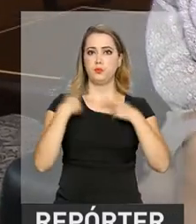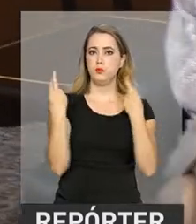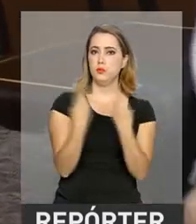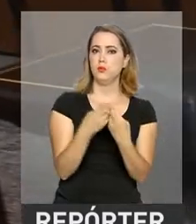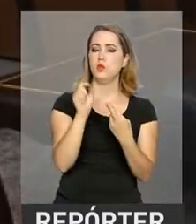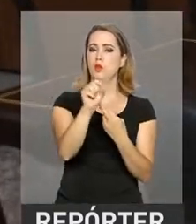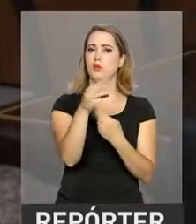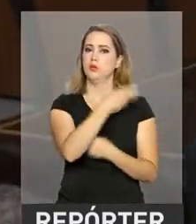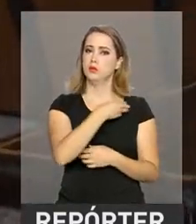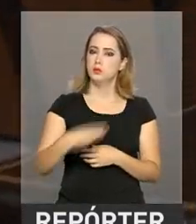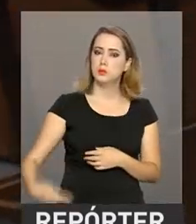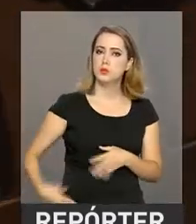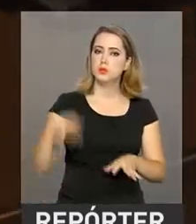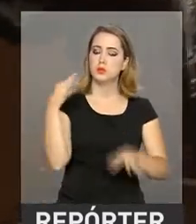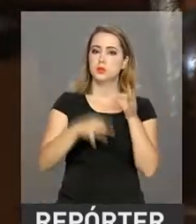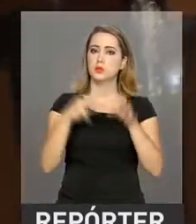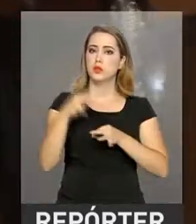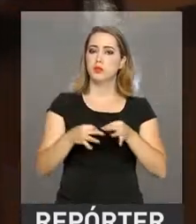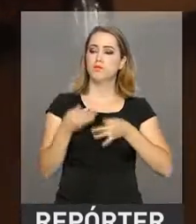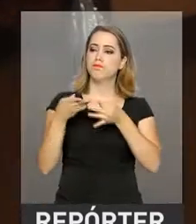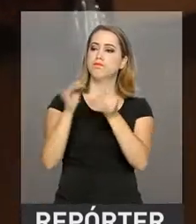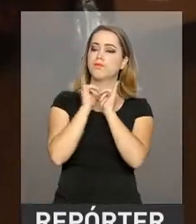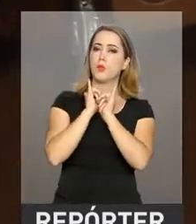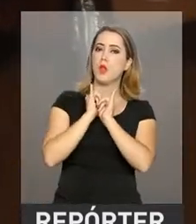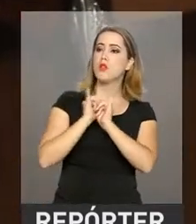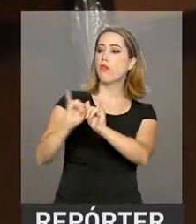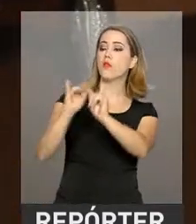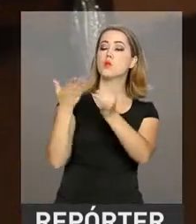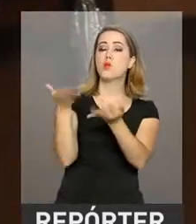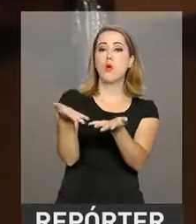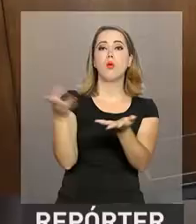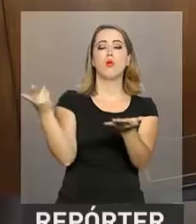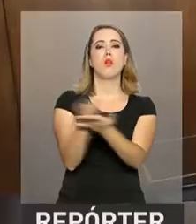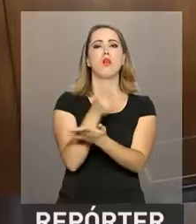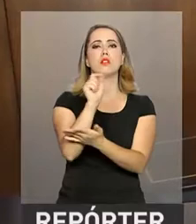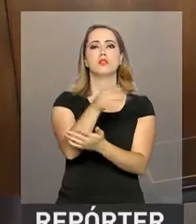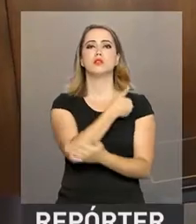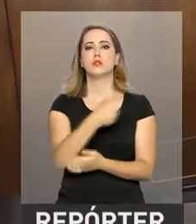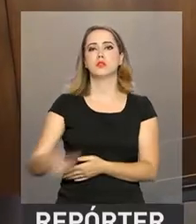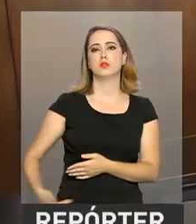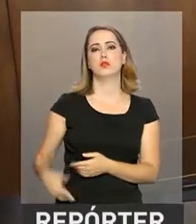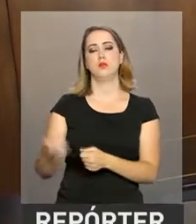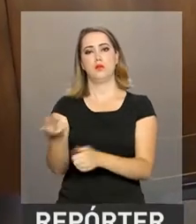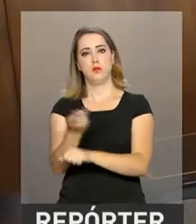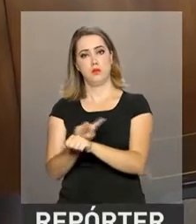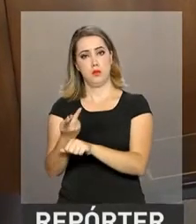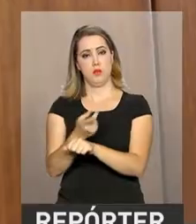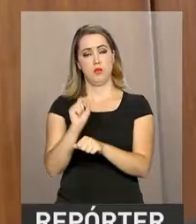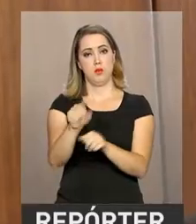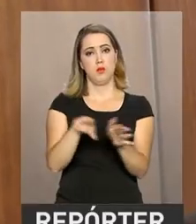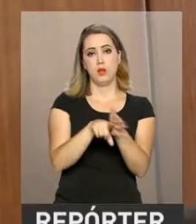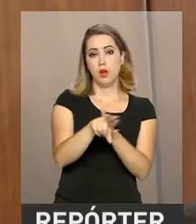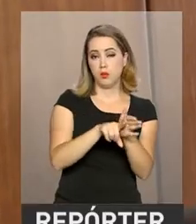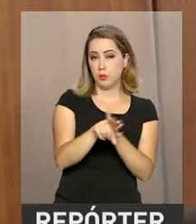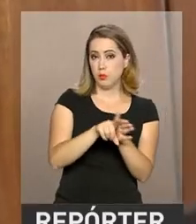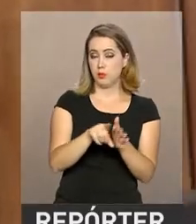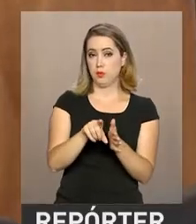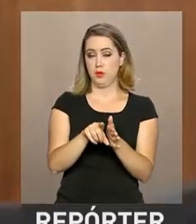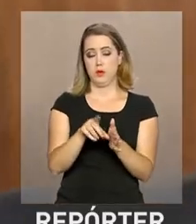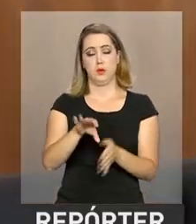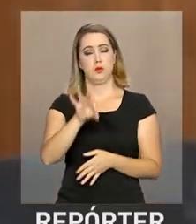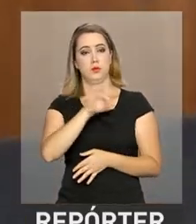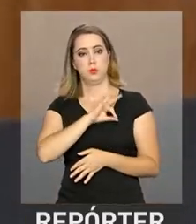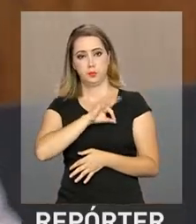repassou a presidente do supremo as informações sobre a atuação do governo nas investigações sobre a rebelião segundo ele o